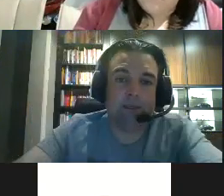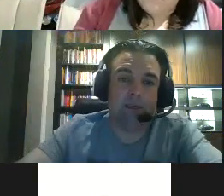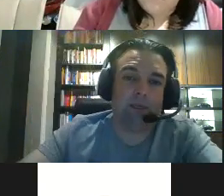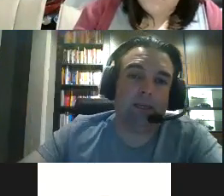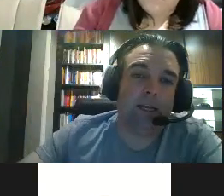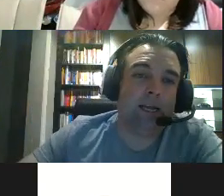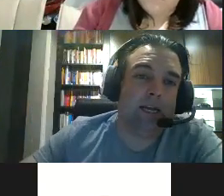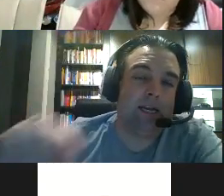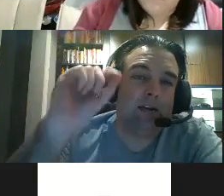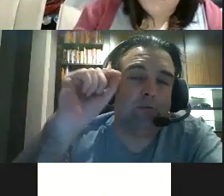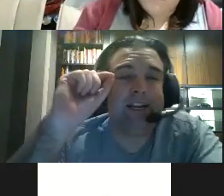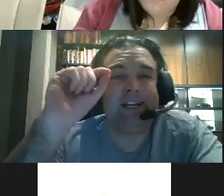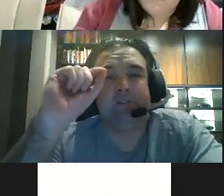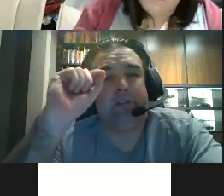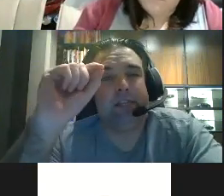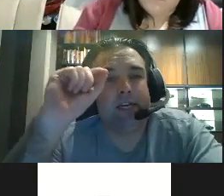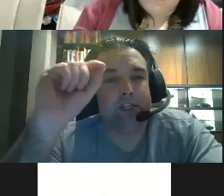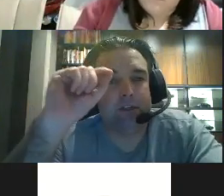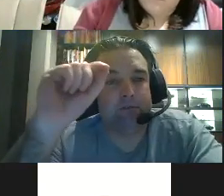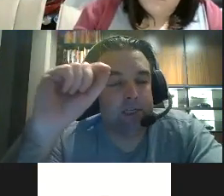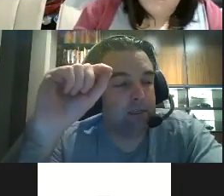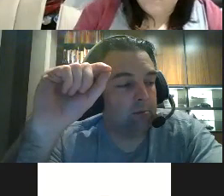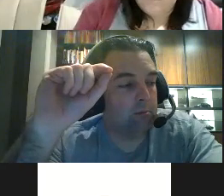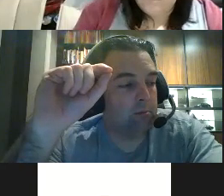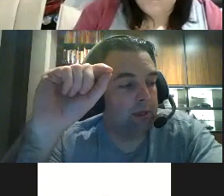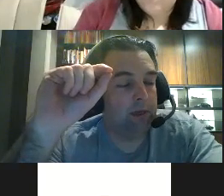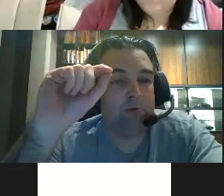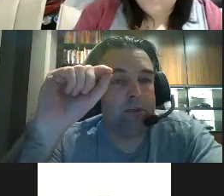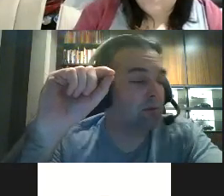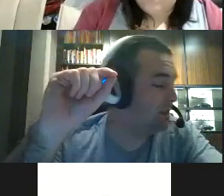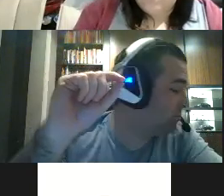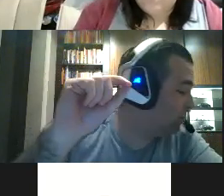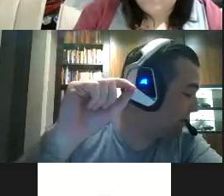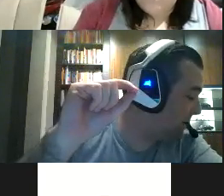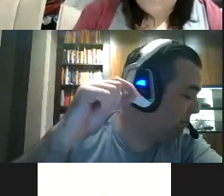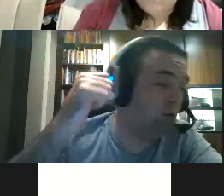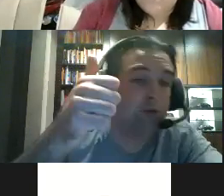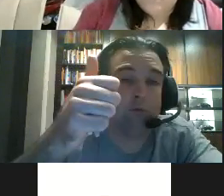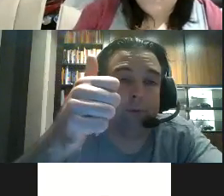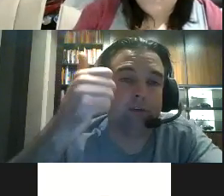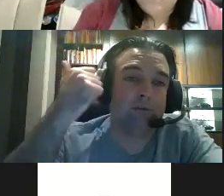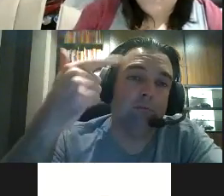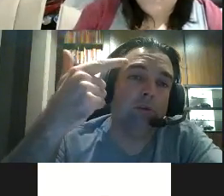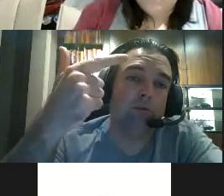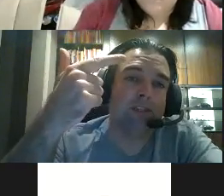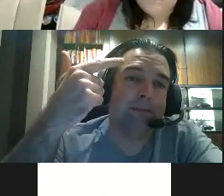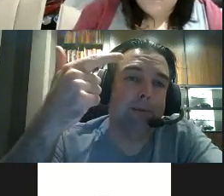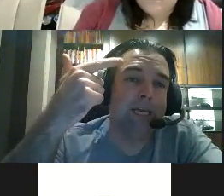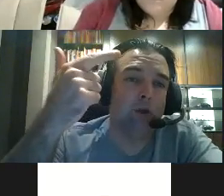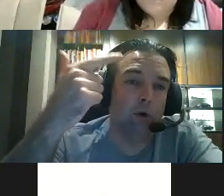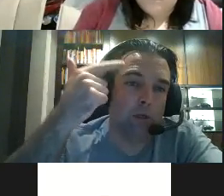Mas, qual é a grande vantagem da navegação? Eu consigo transportar muito peso e